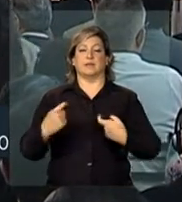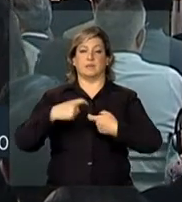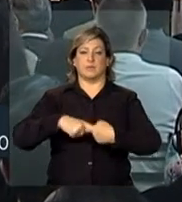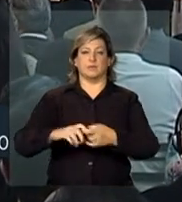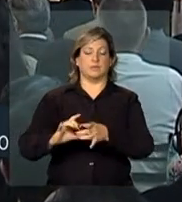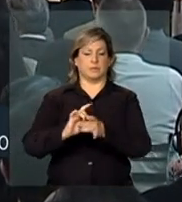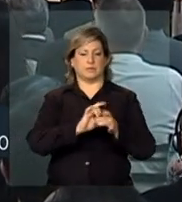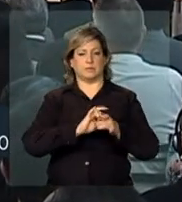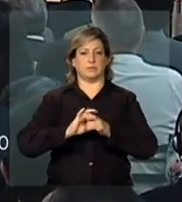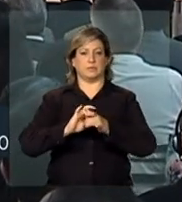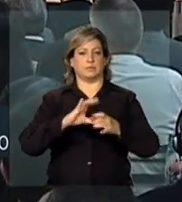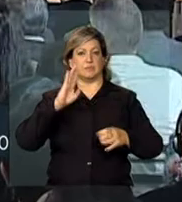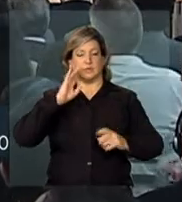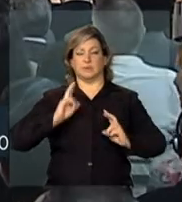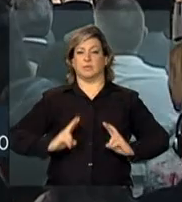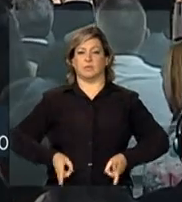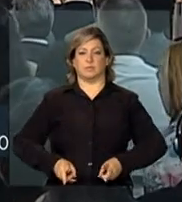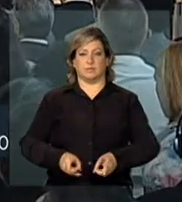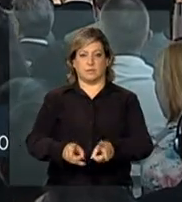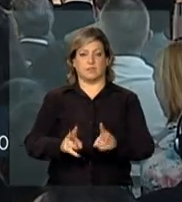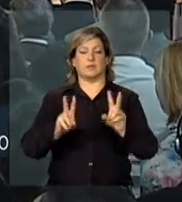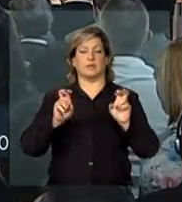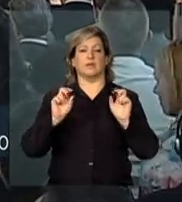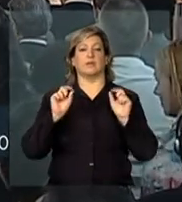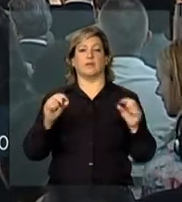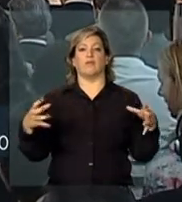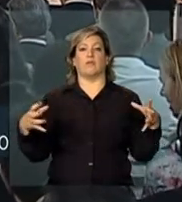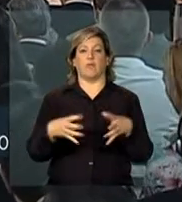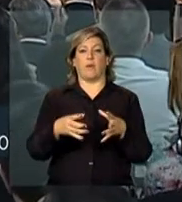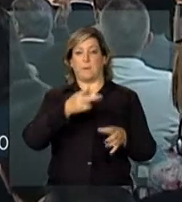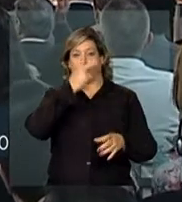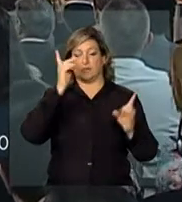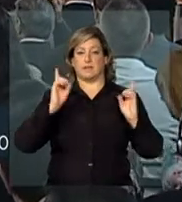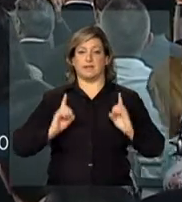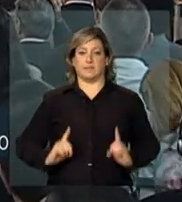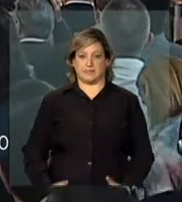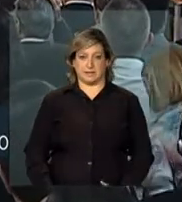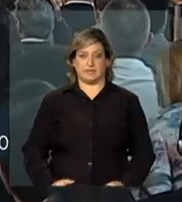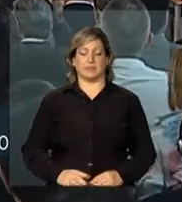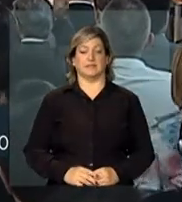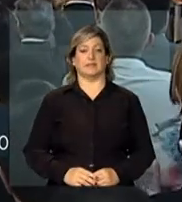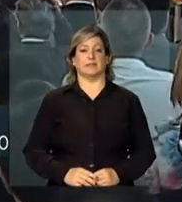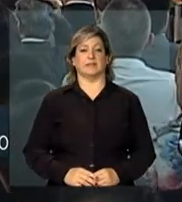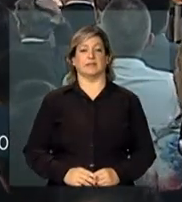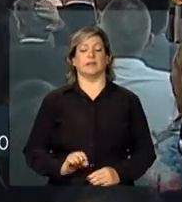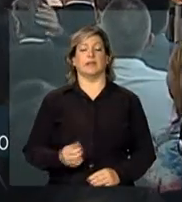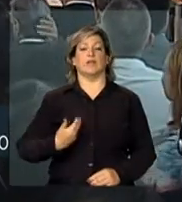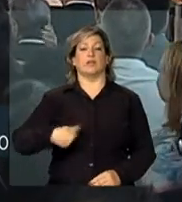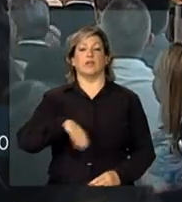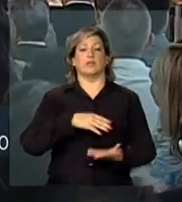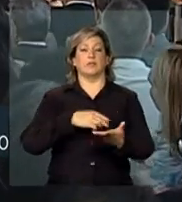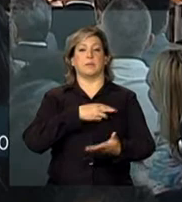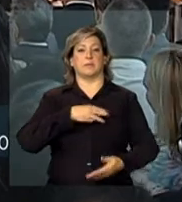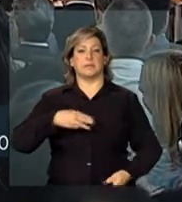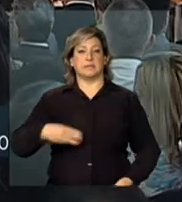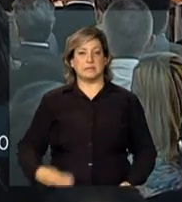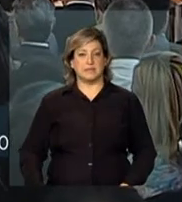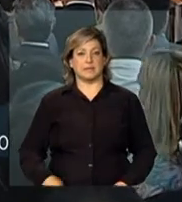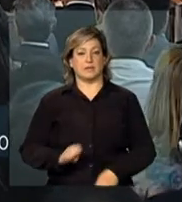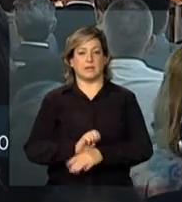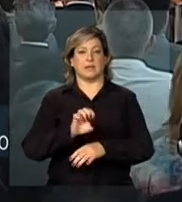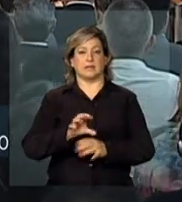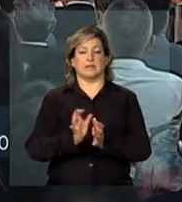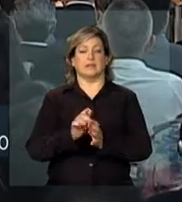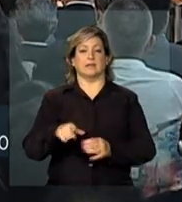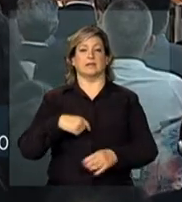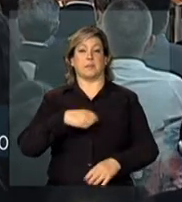de primeira hora e permanente das questões que envolvem as pessoas com deficiência o nosso Ministro de estado do